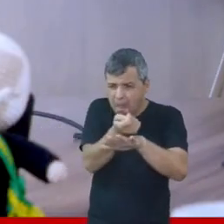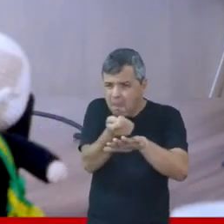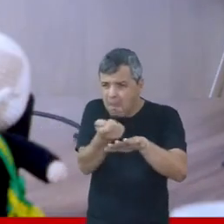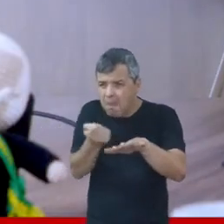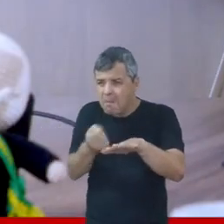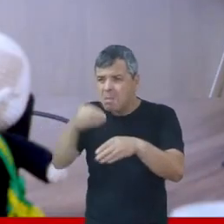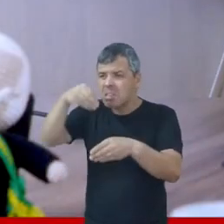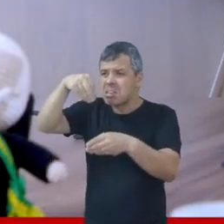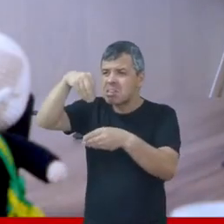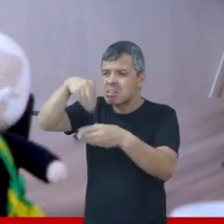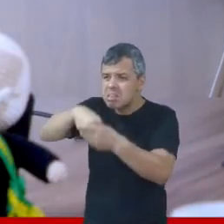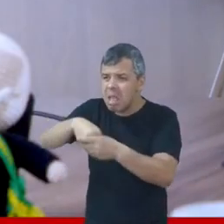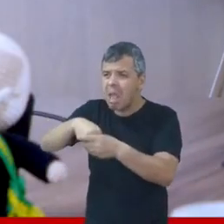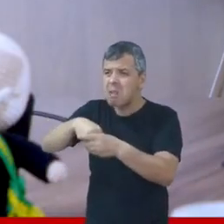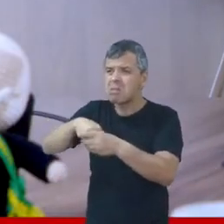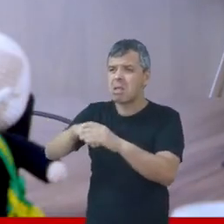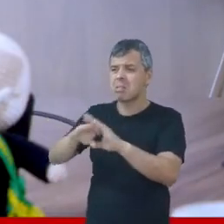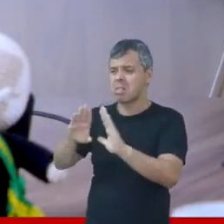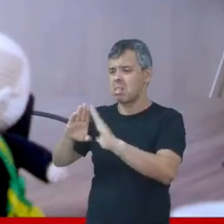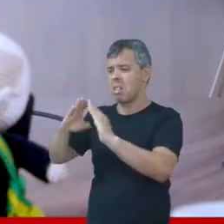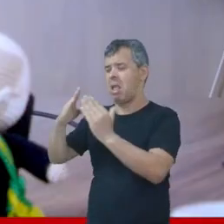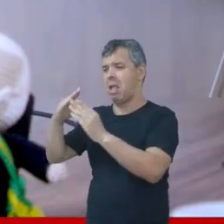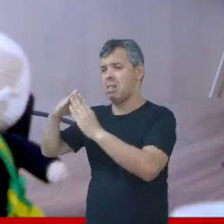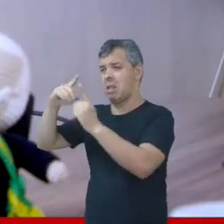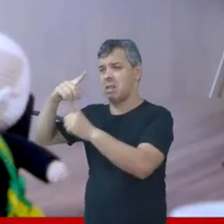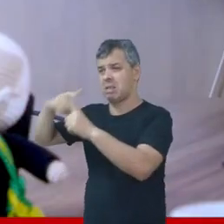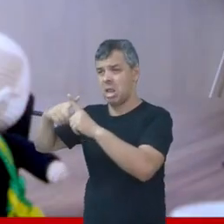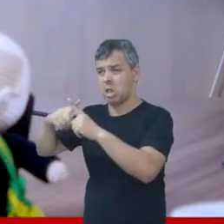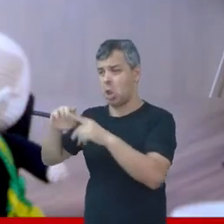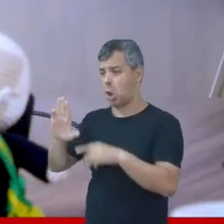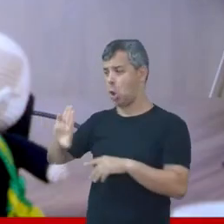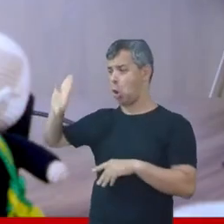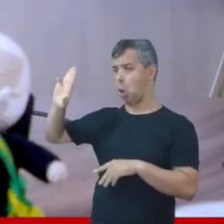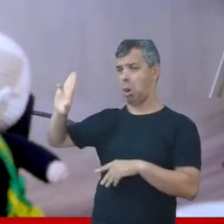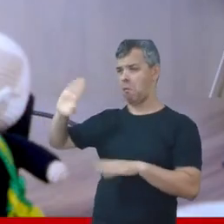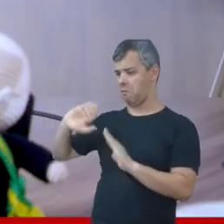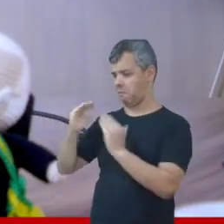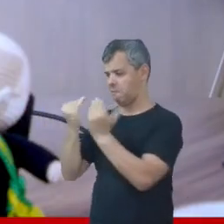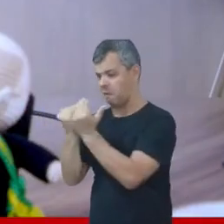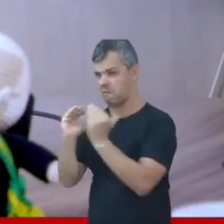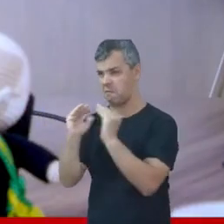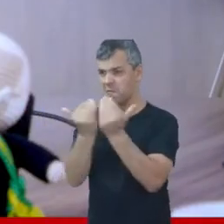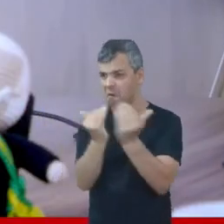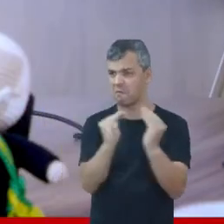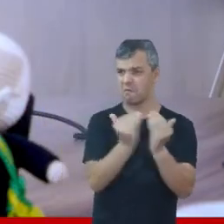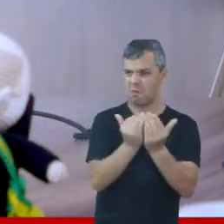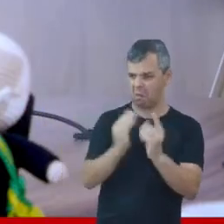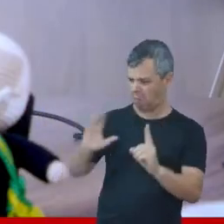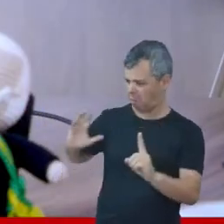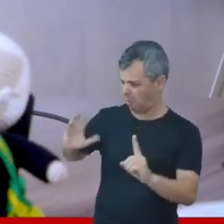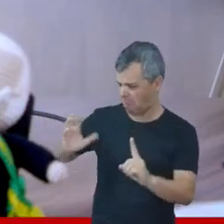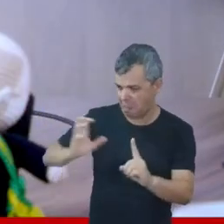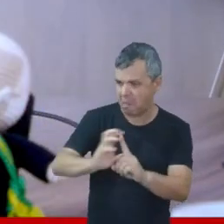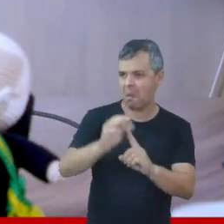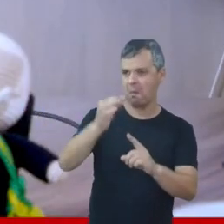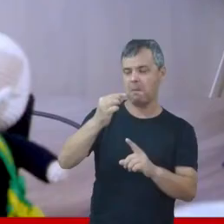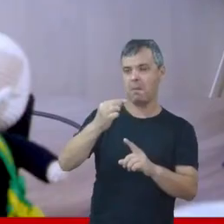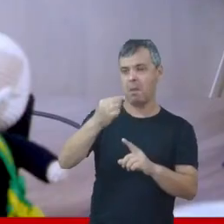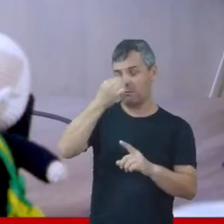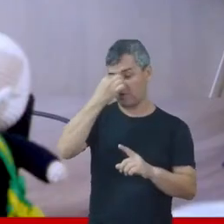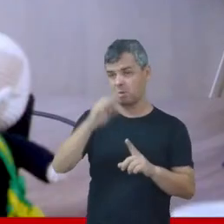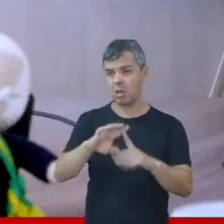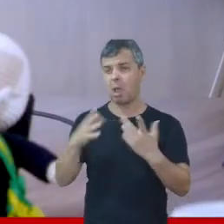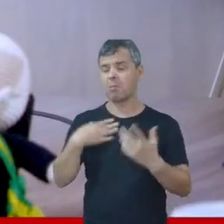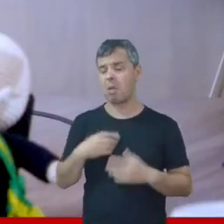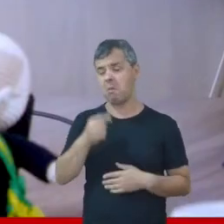das igrejas. Lula vai fechar as igrejas. Toda vez eles tentam reativar em toda a eleição, né? Lula vai perseguir os evangélicos. E